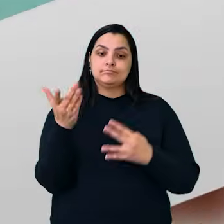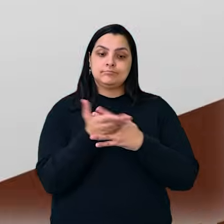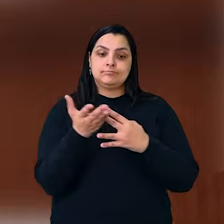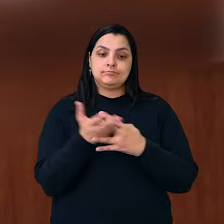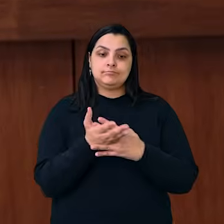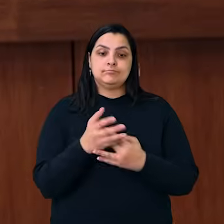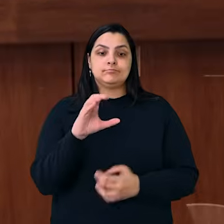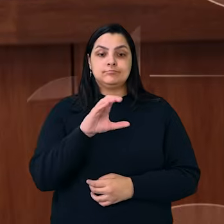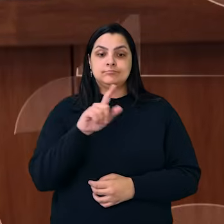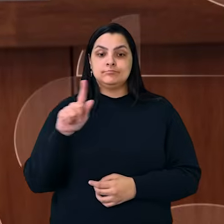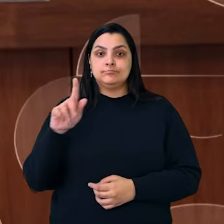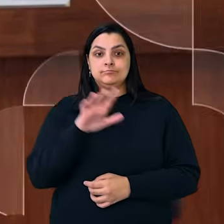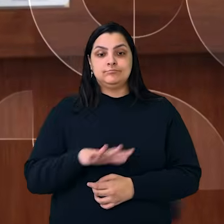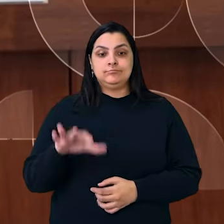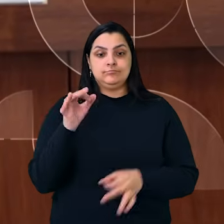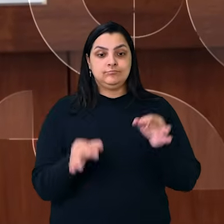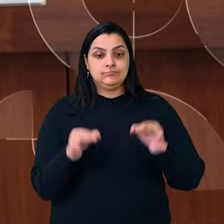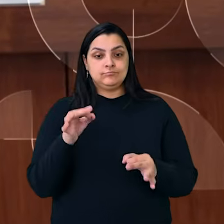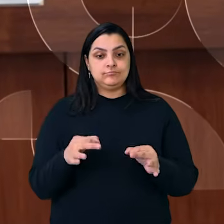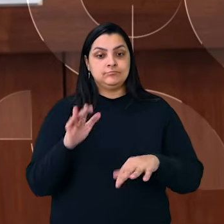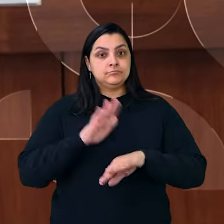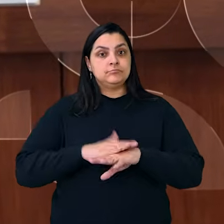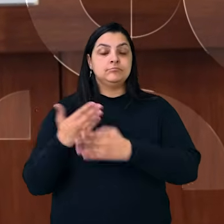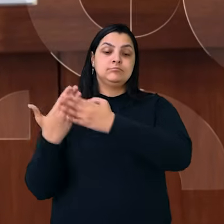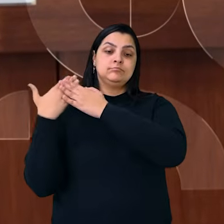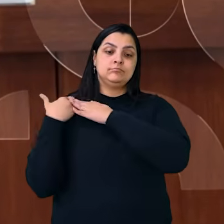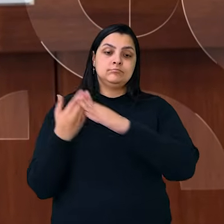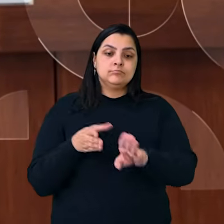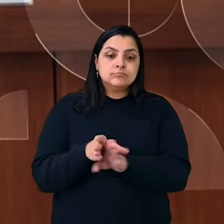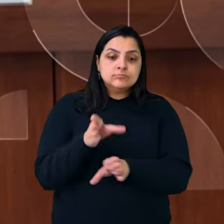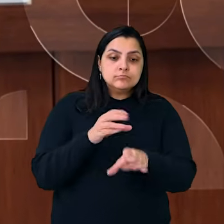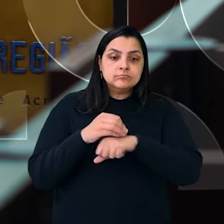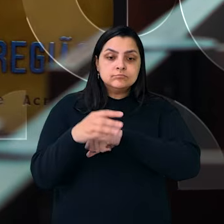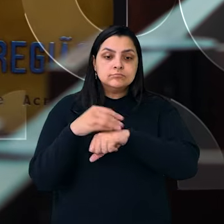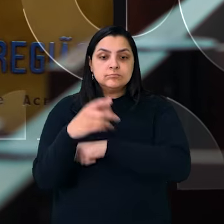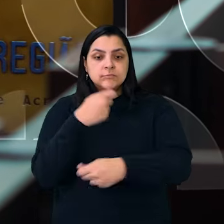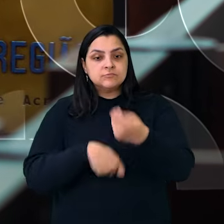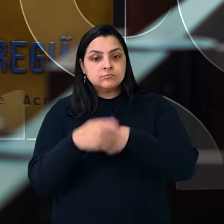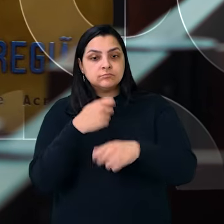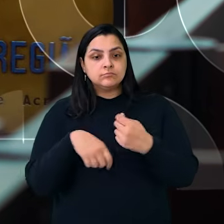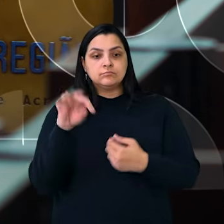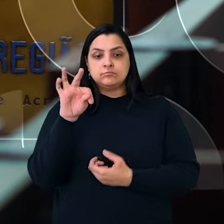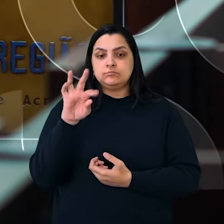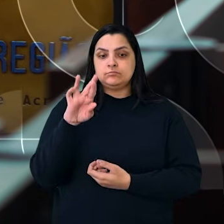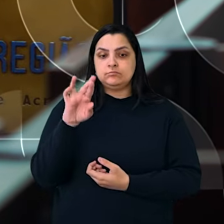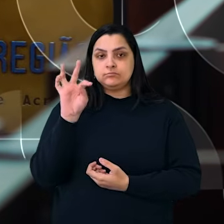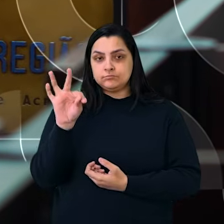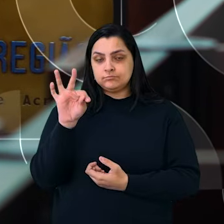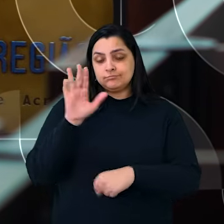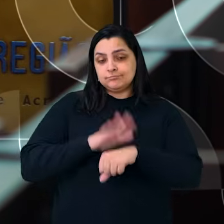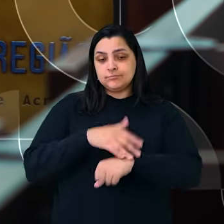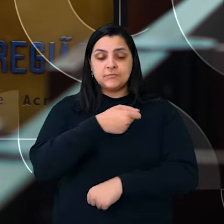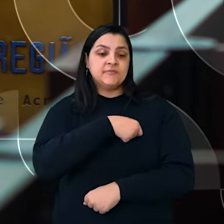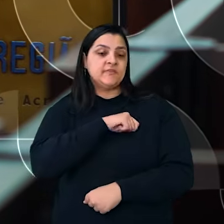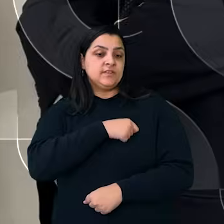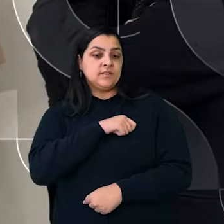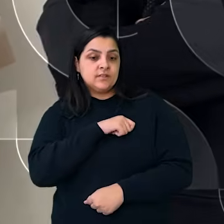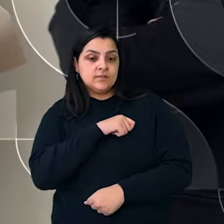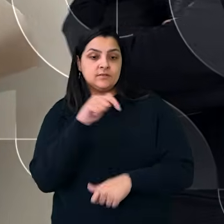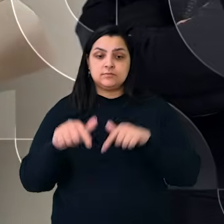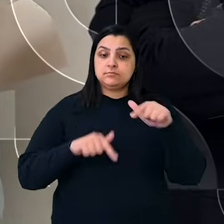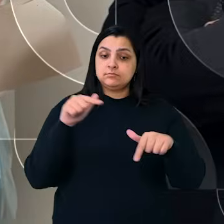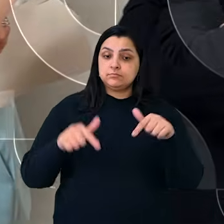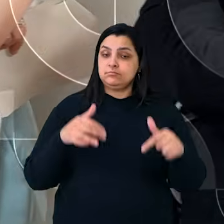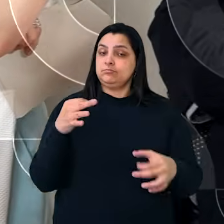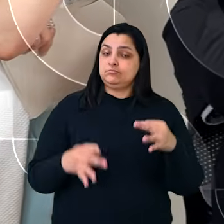bloco, a Corregedoria Geral da Justiça do Trabalho é responsável pela orientação administrativa dos tribunais regionais, pela fiscalização